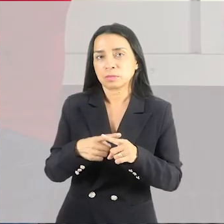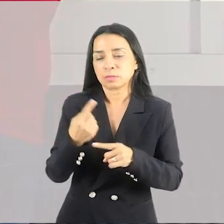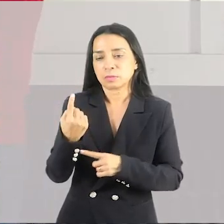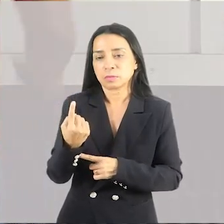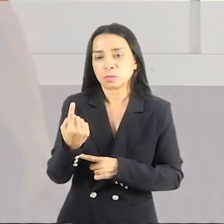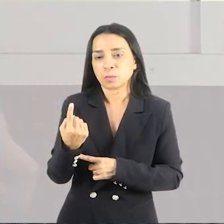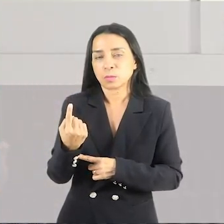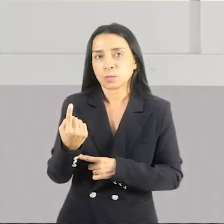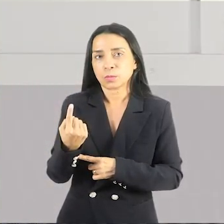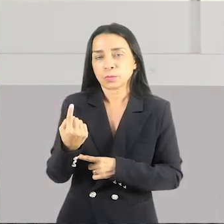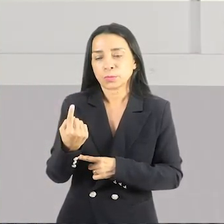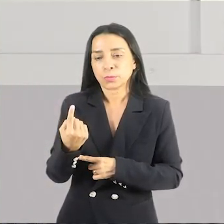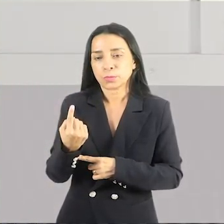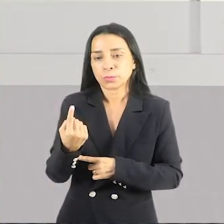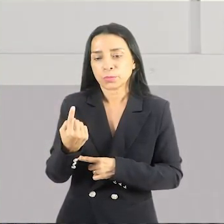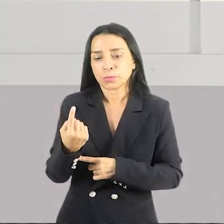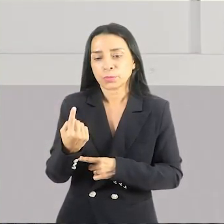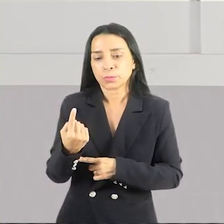1.